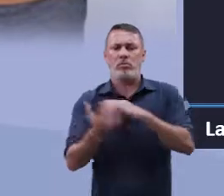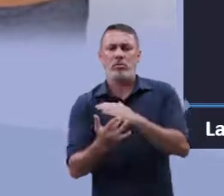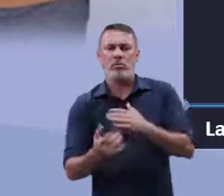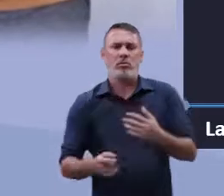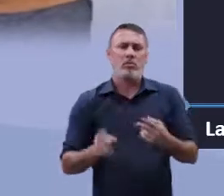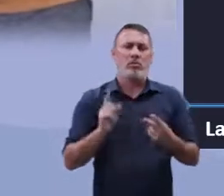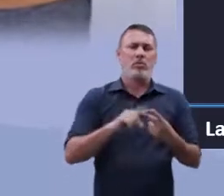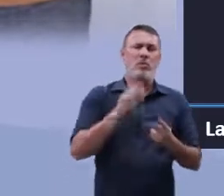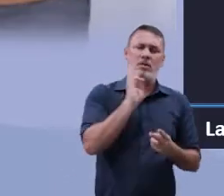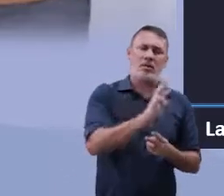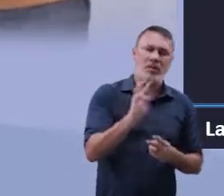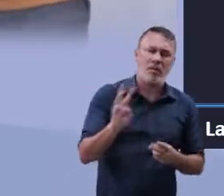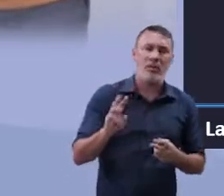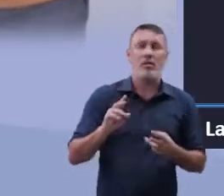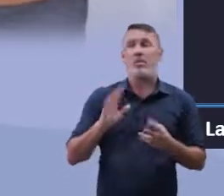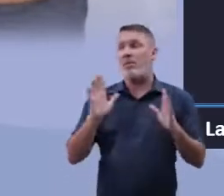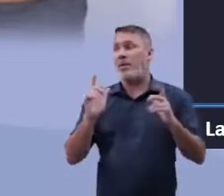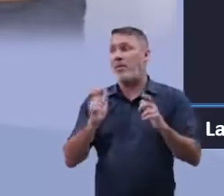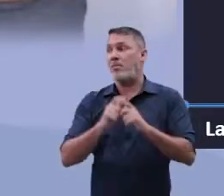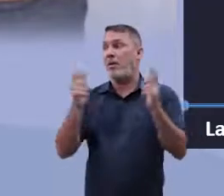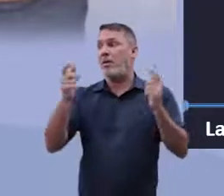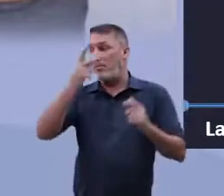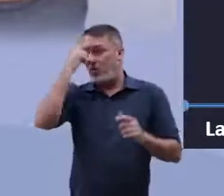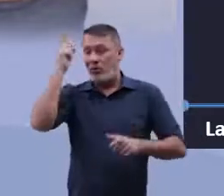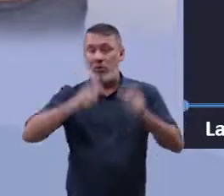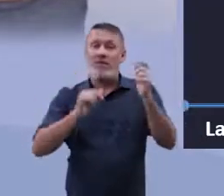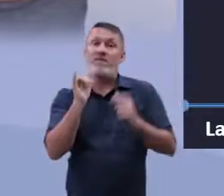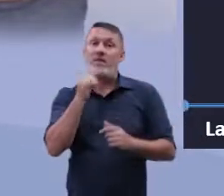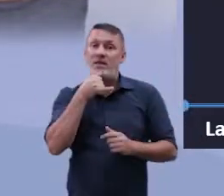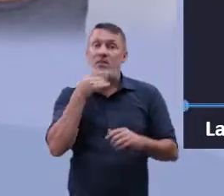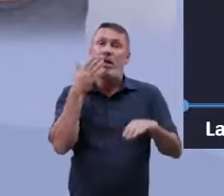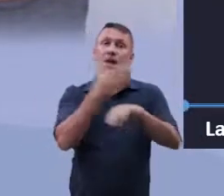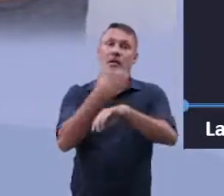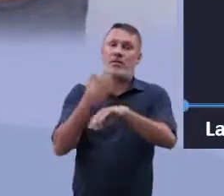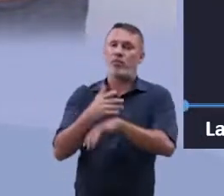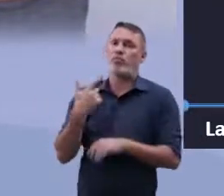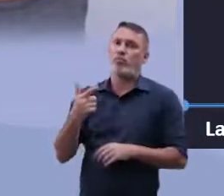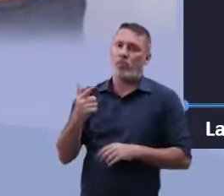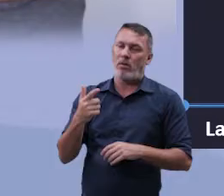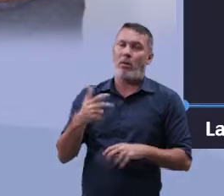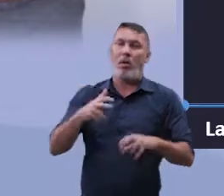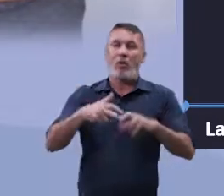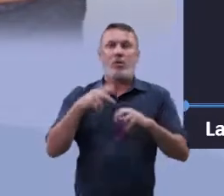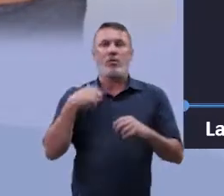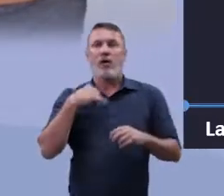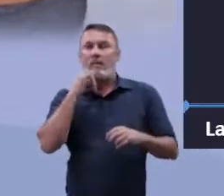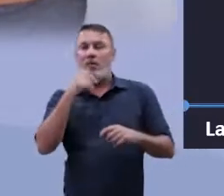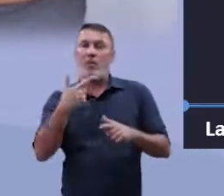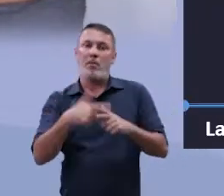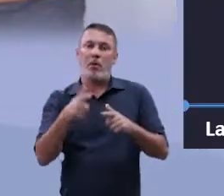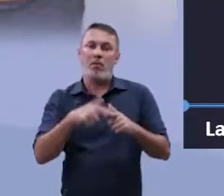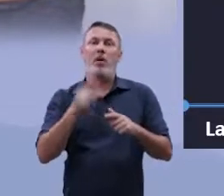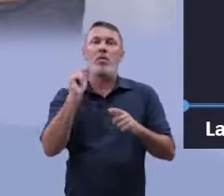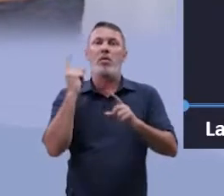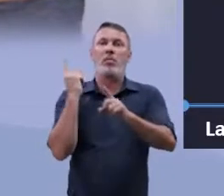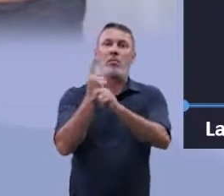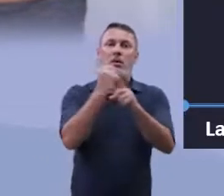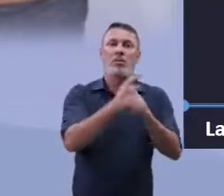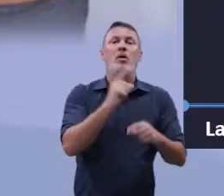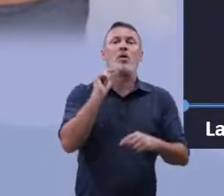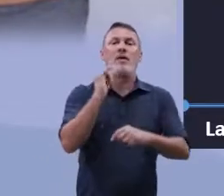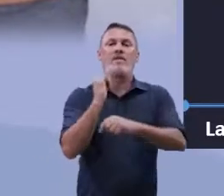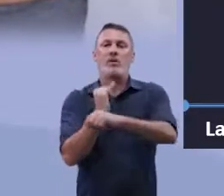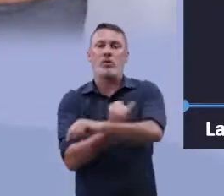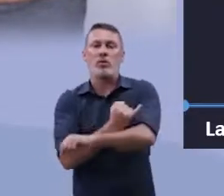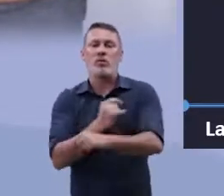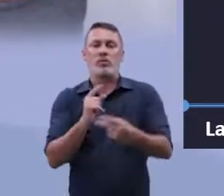as pessoas, infelizmente, têm esse acesso. Foi o que eu falei com vocês, os problemas encontrados é a infraestrutura, o custo, a